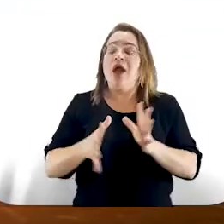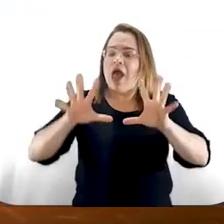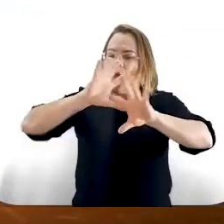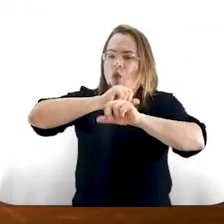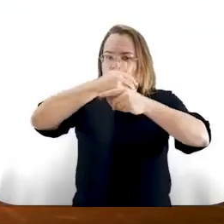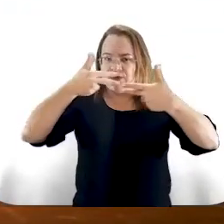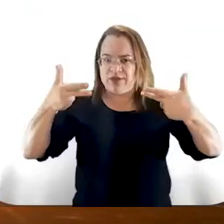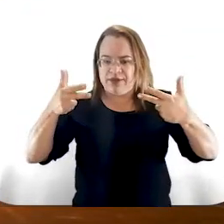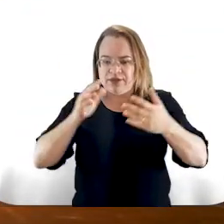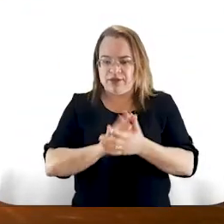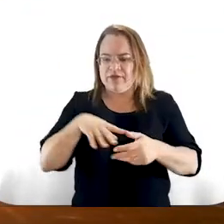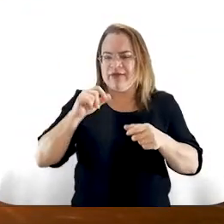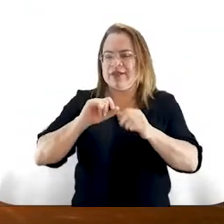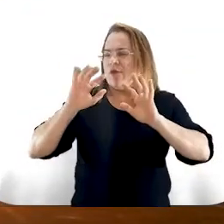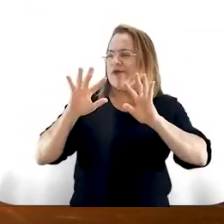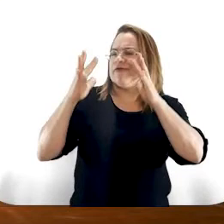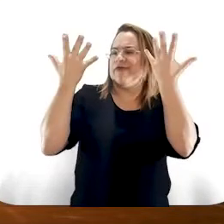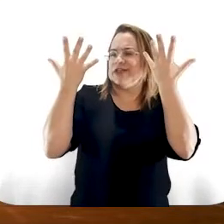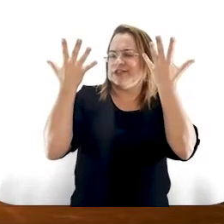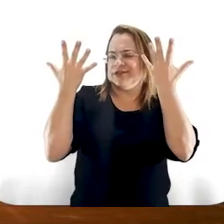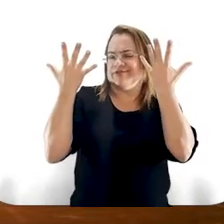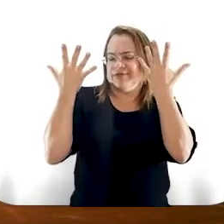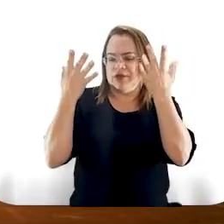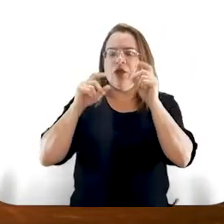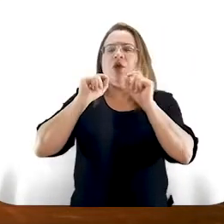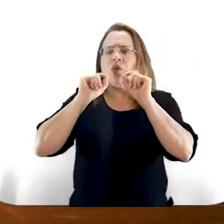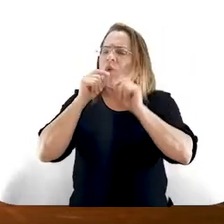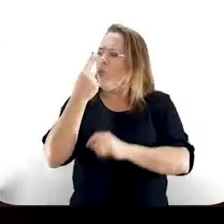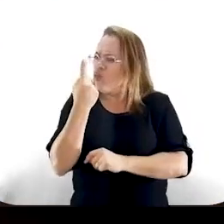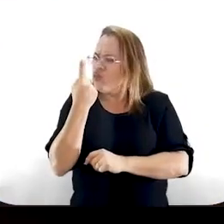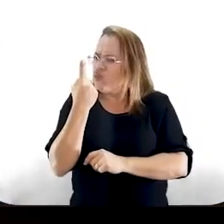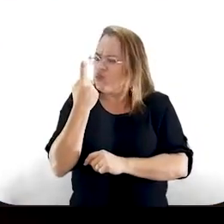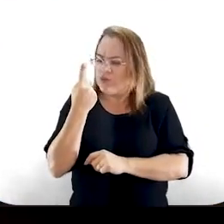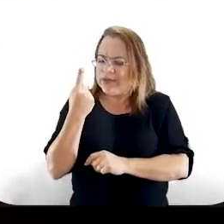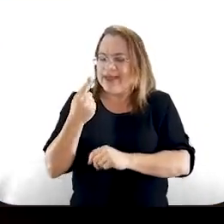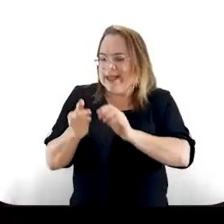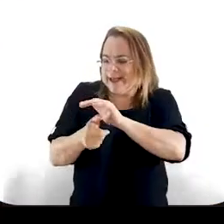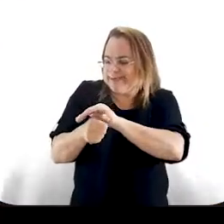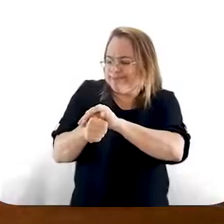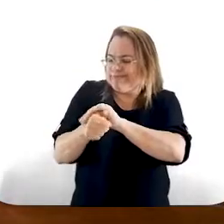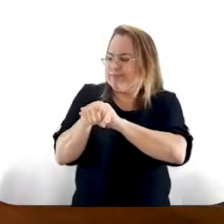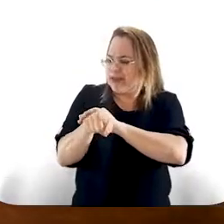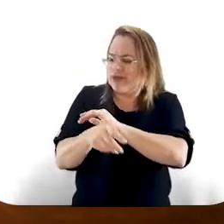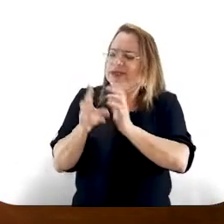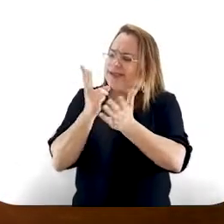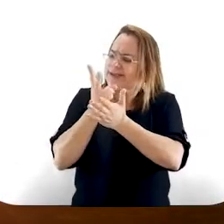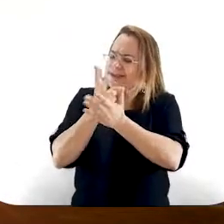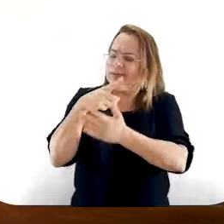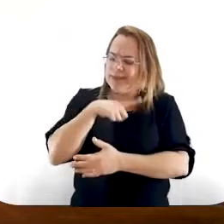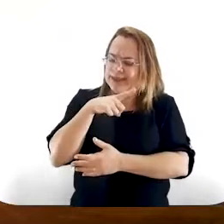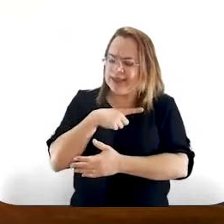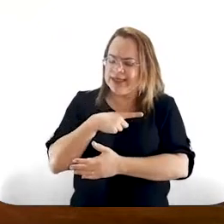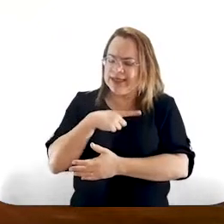animais faziam uma festa danada com um deles, que era o cágado, que trazia consigo